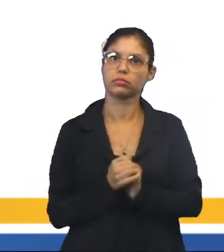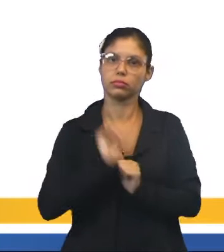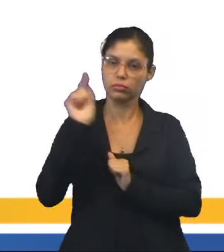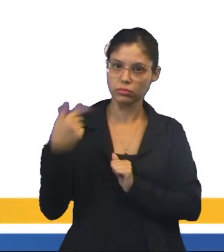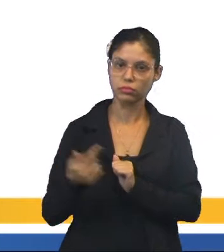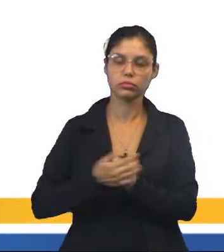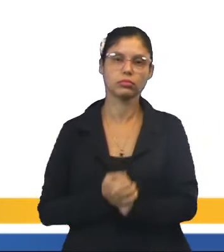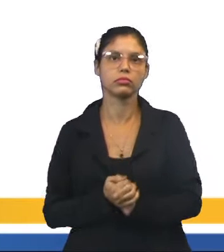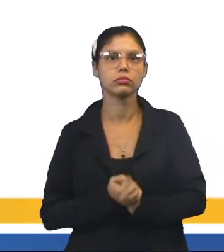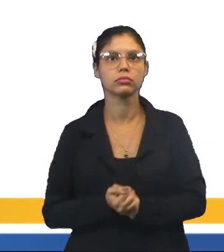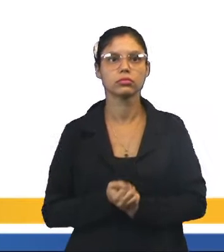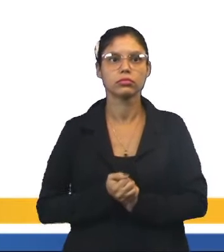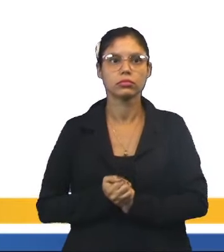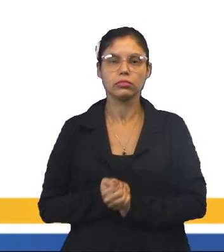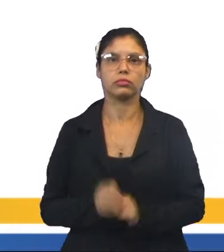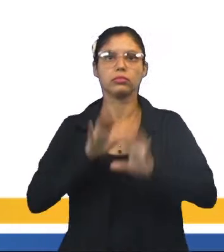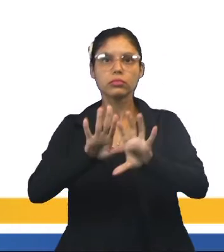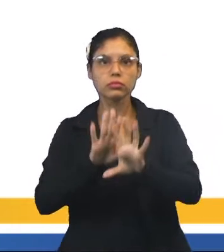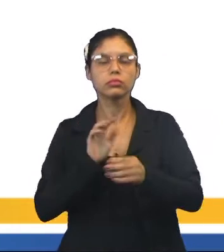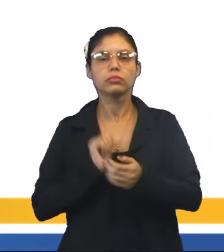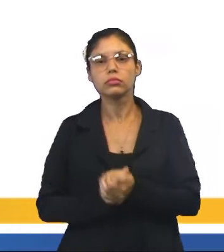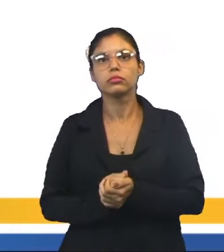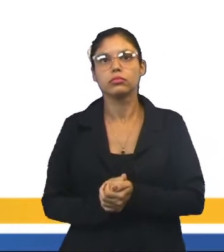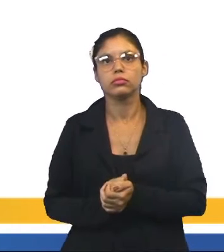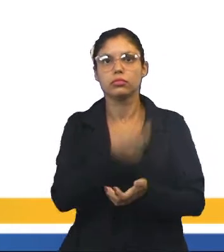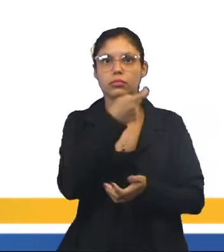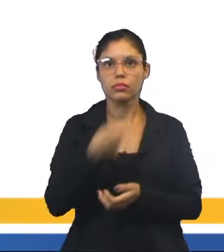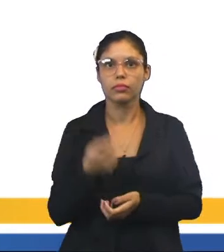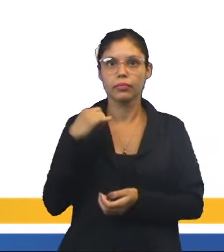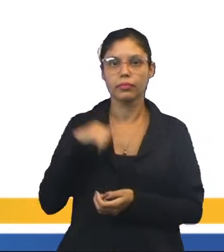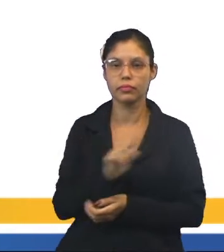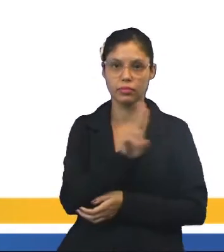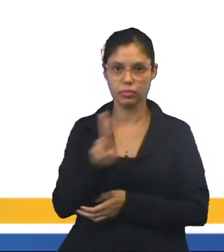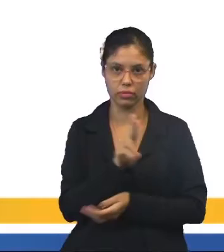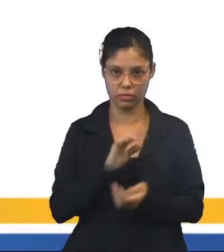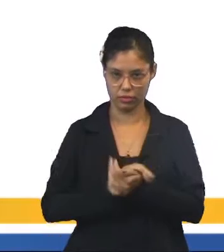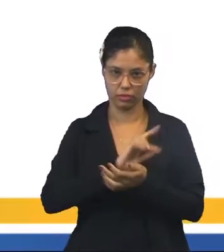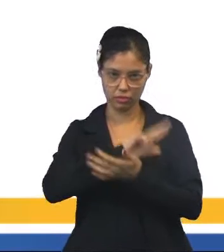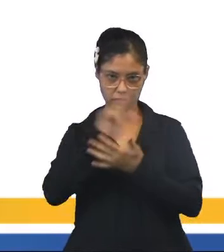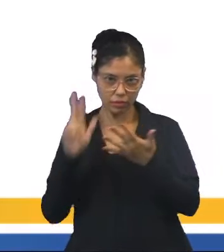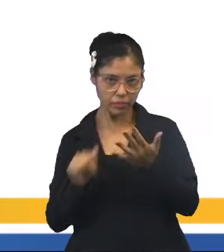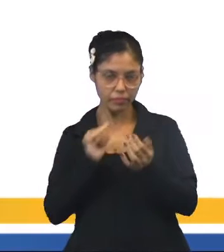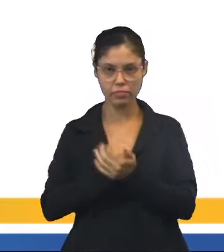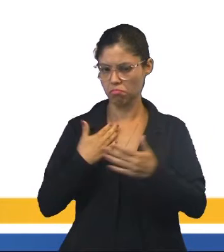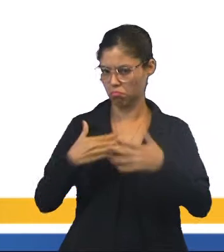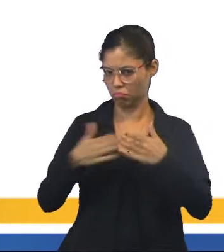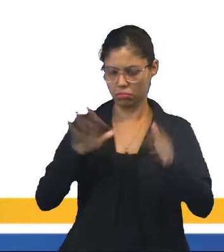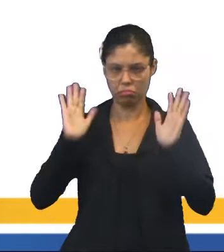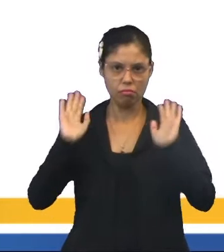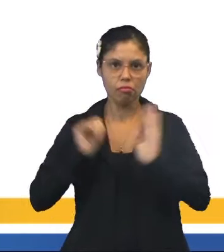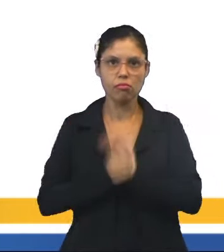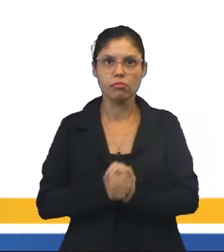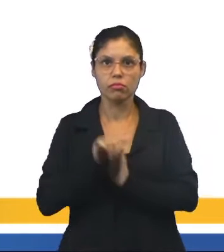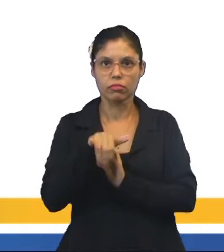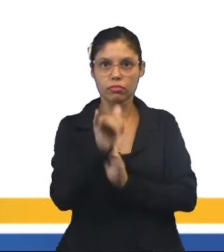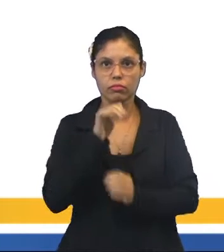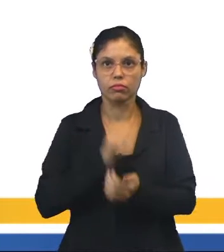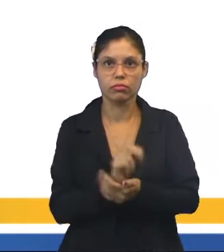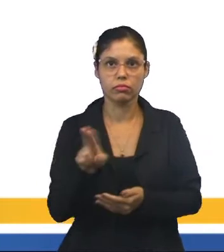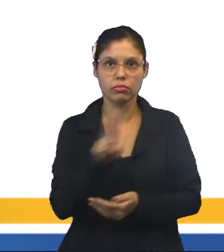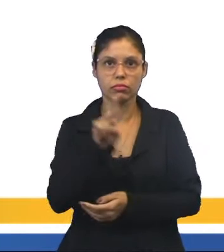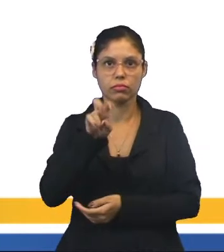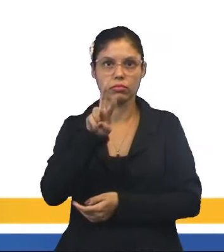de outro. Dessa maneira, x é chamado de variável independente e o y